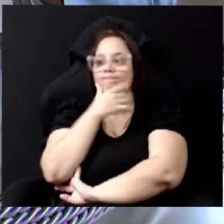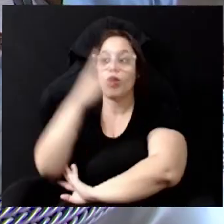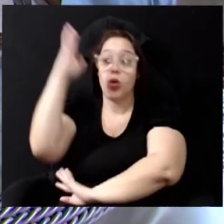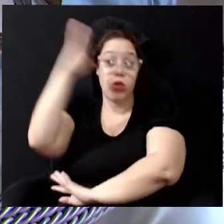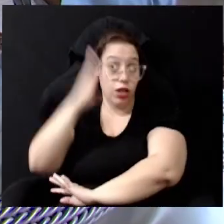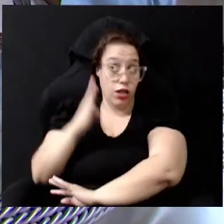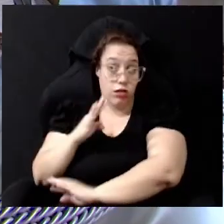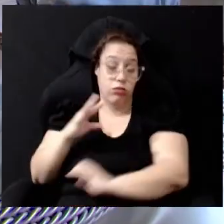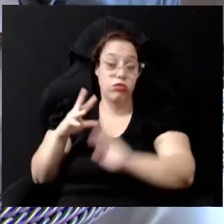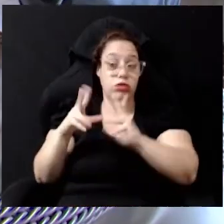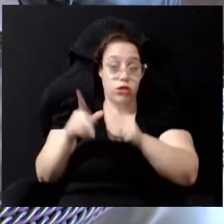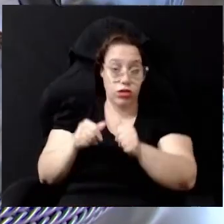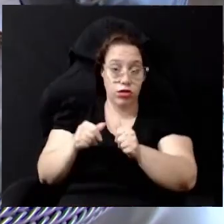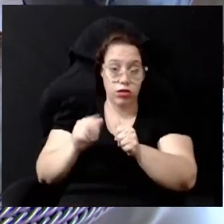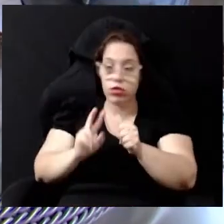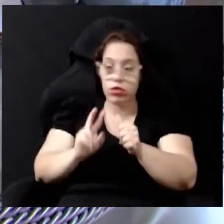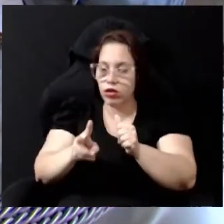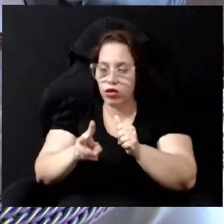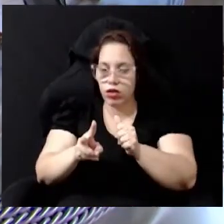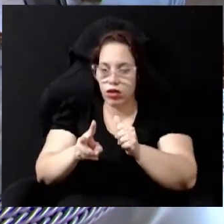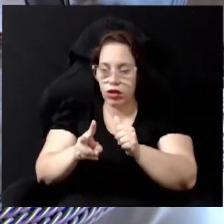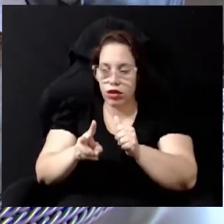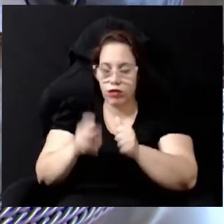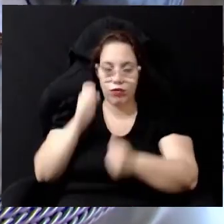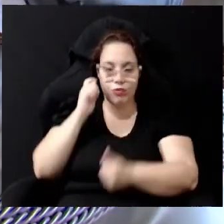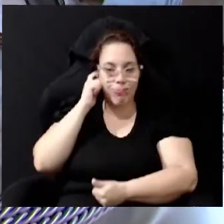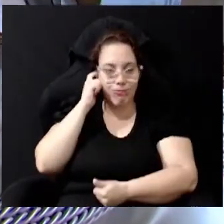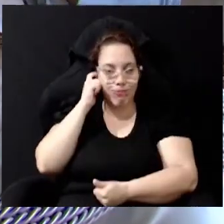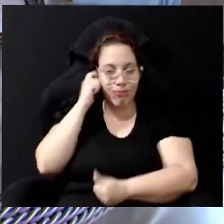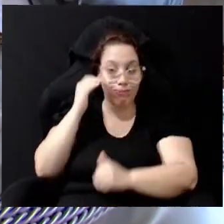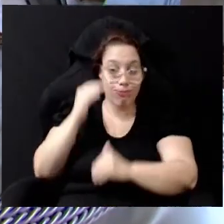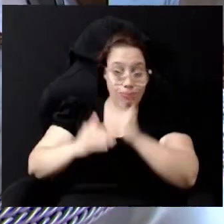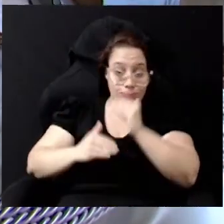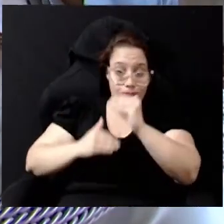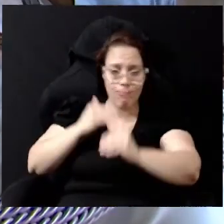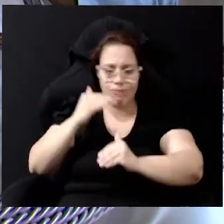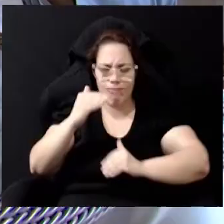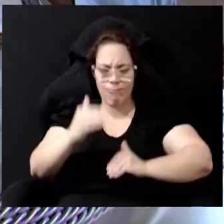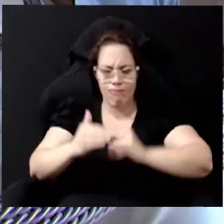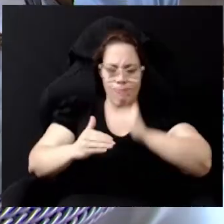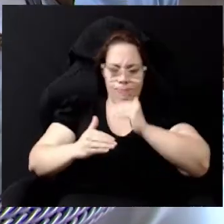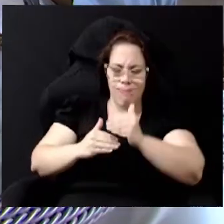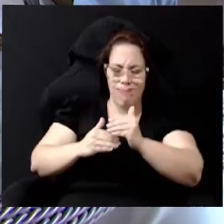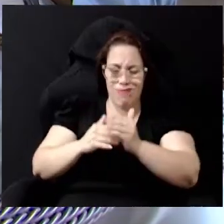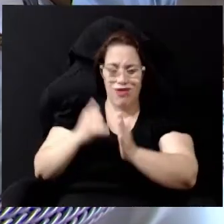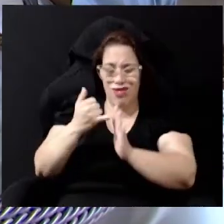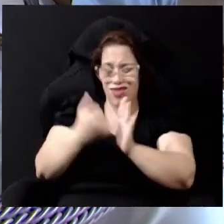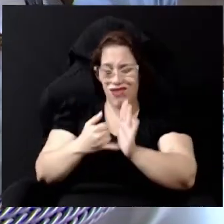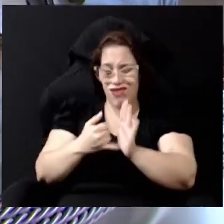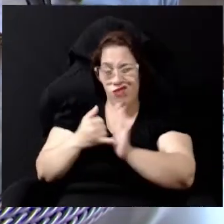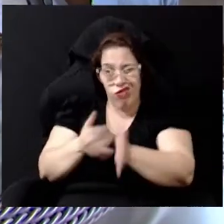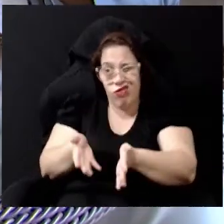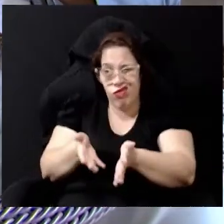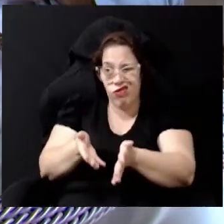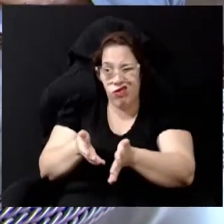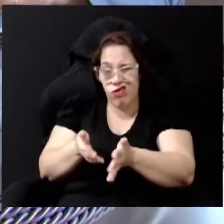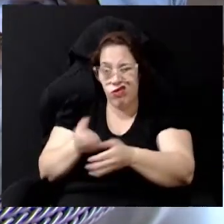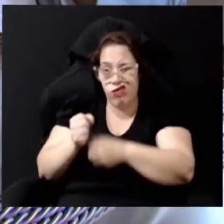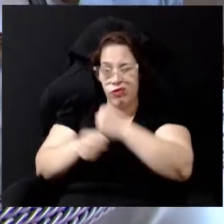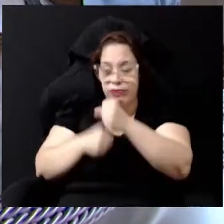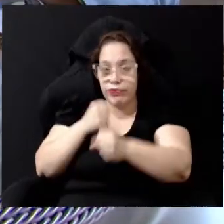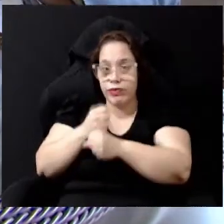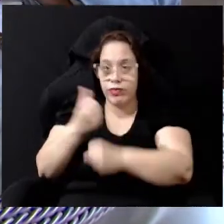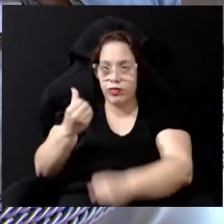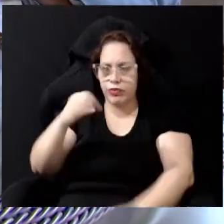ele sempre foi compelido ao longo da sua história, por conta da questão da alta inflação que nós tivemos no Brasil durante os anos 1970,